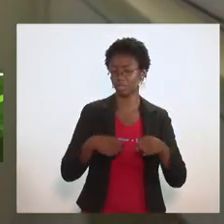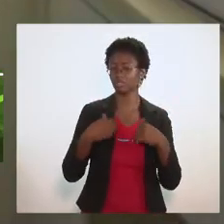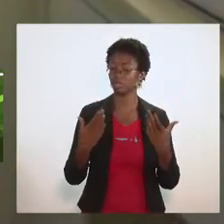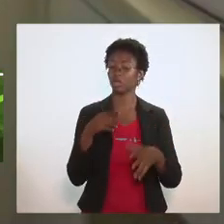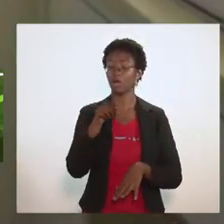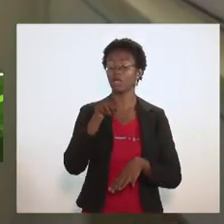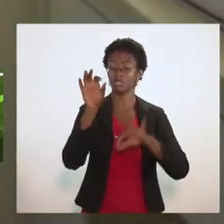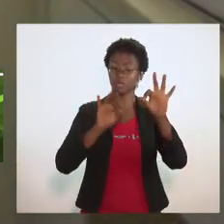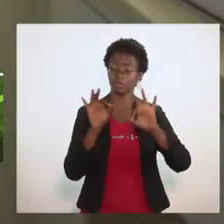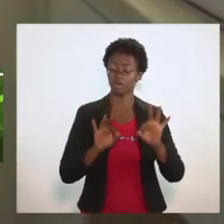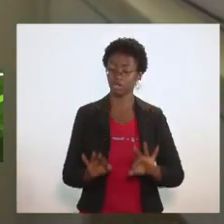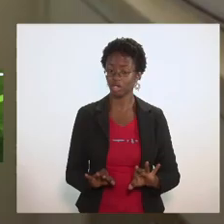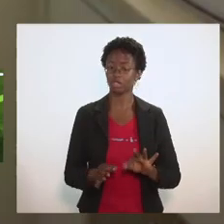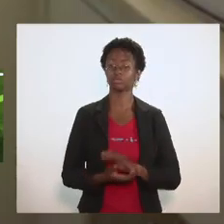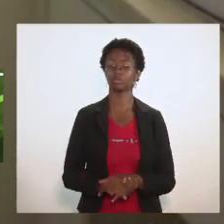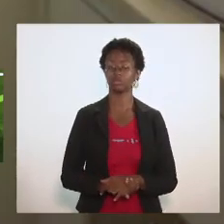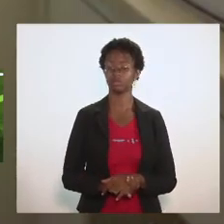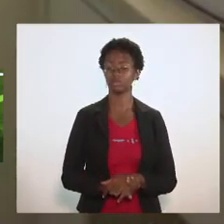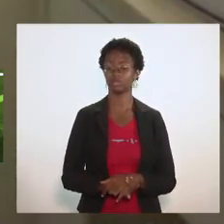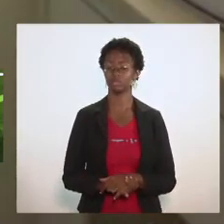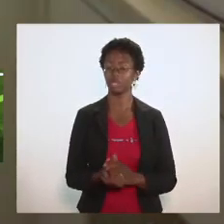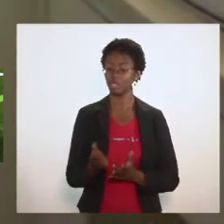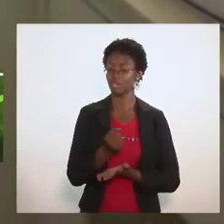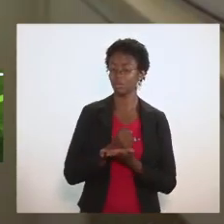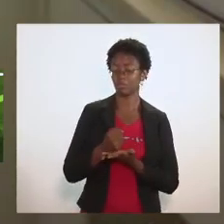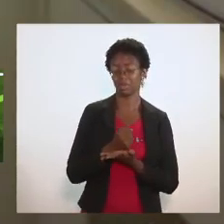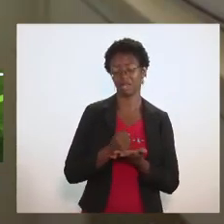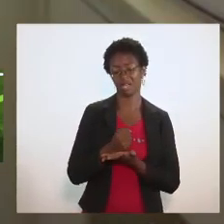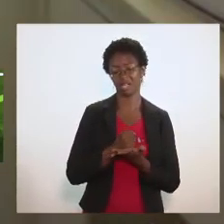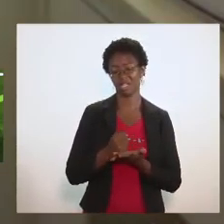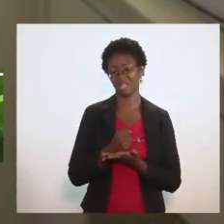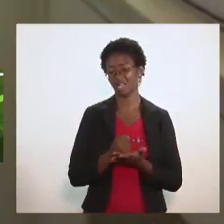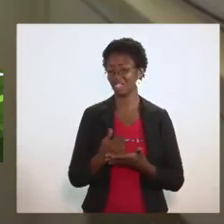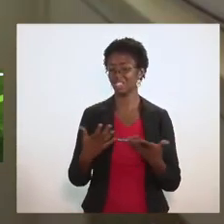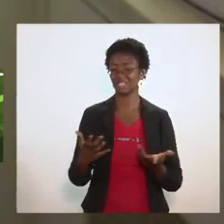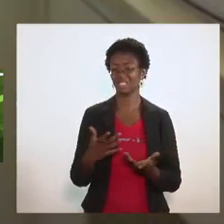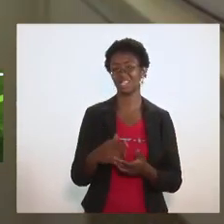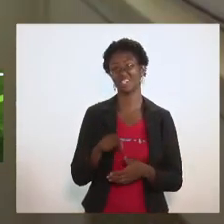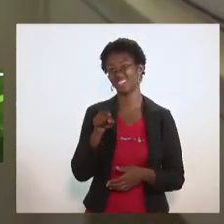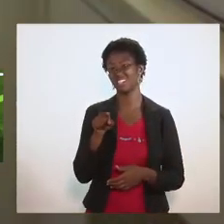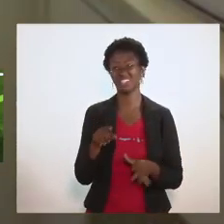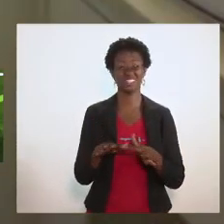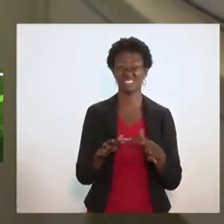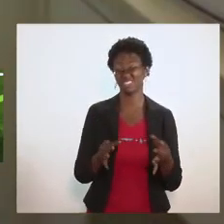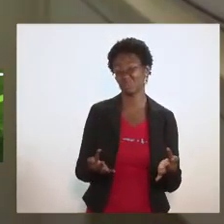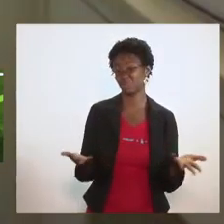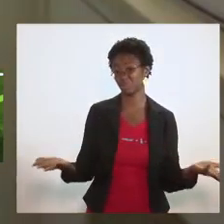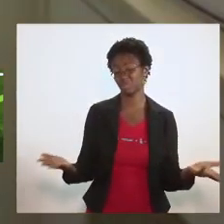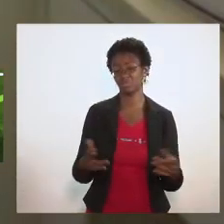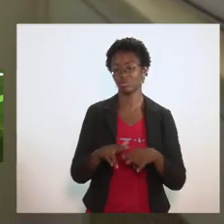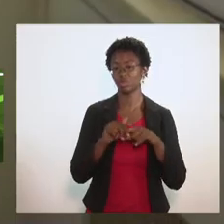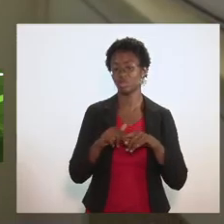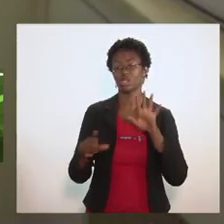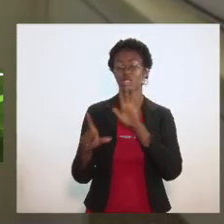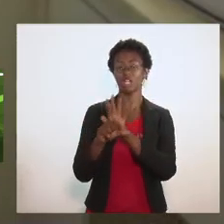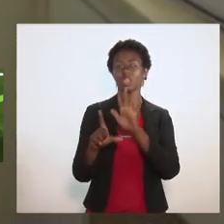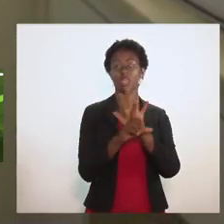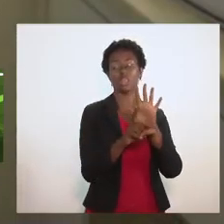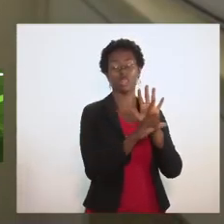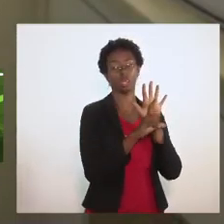que muitas vezes a Comissão de Constituição e Justiça ela se torna muito magnânima